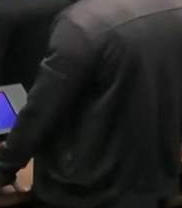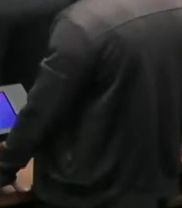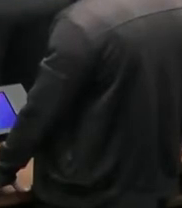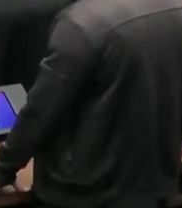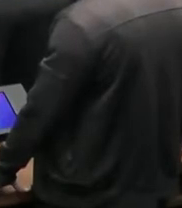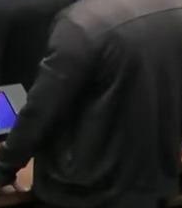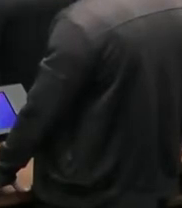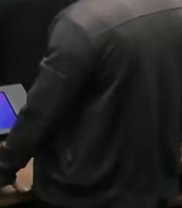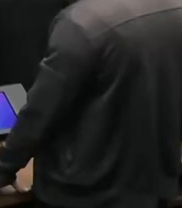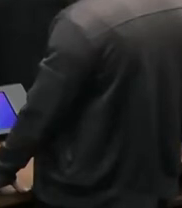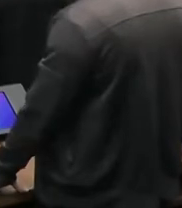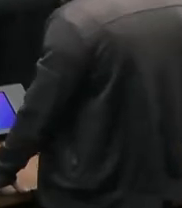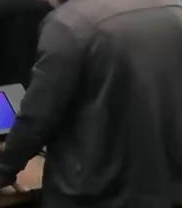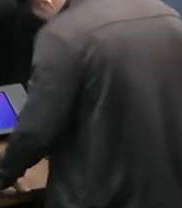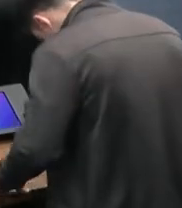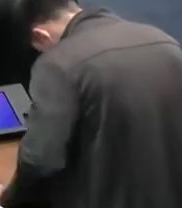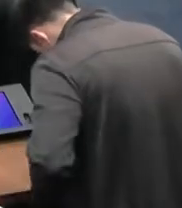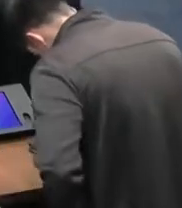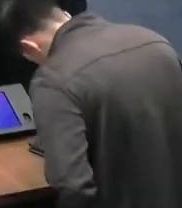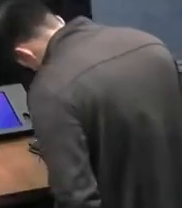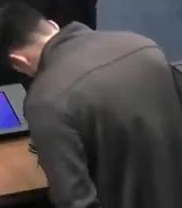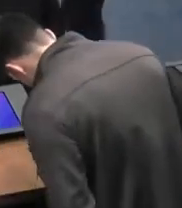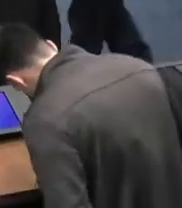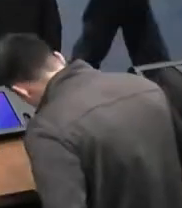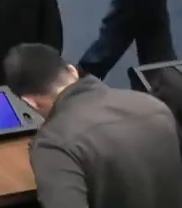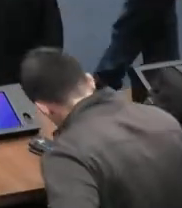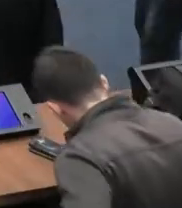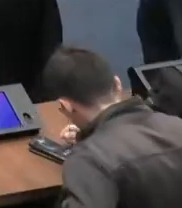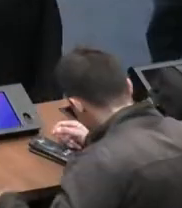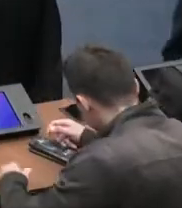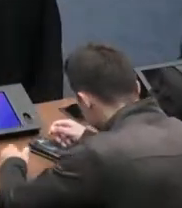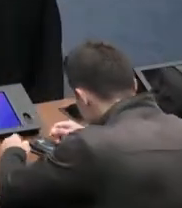e agora podemos nos sentar